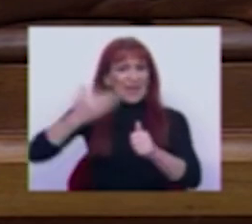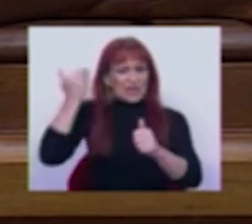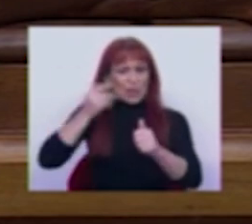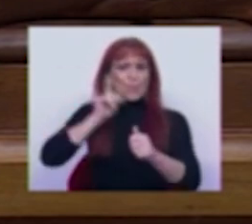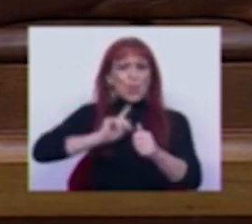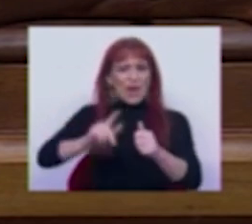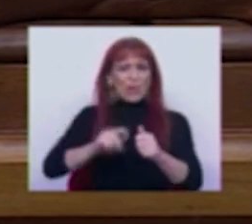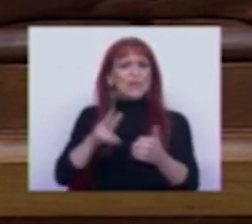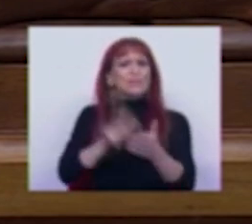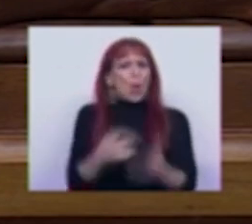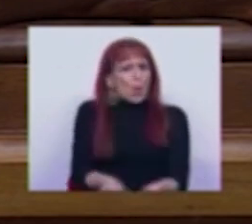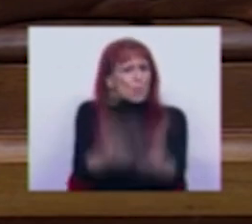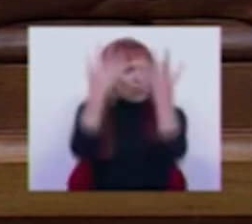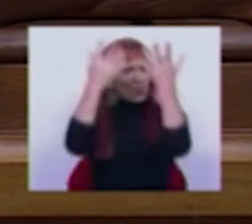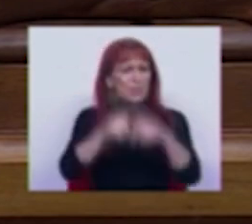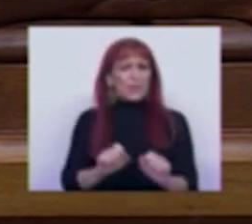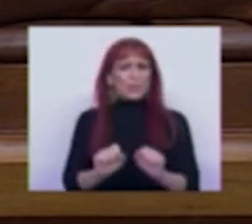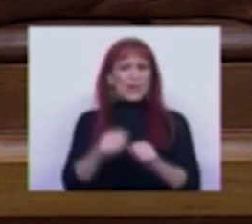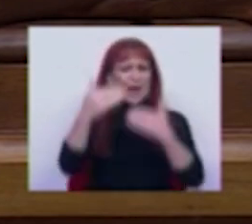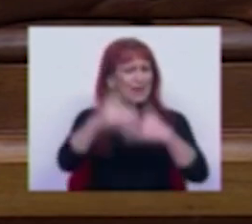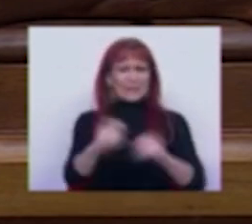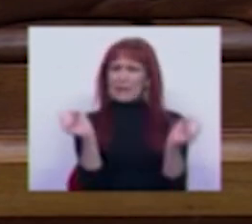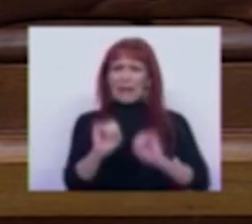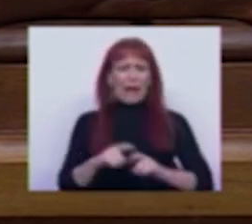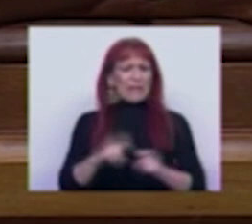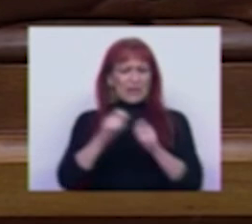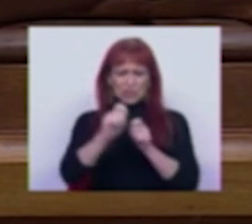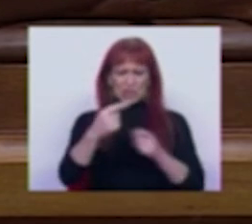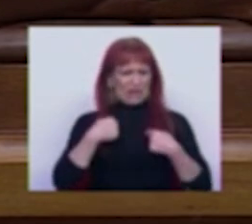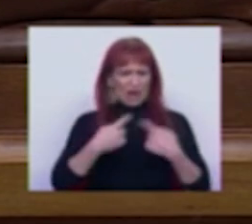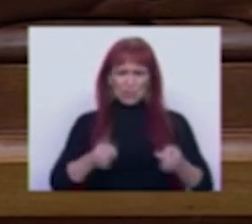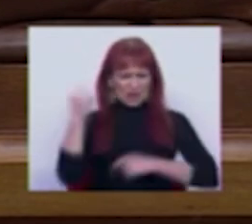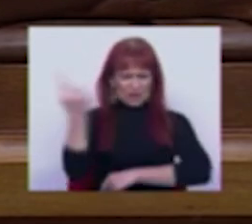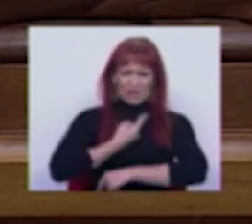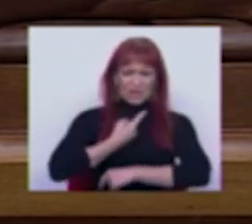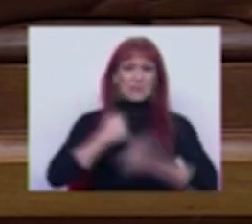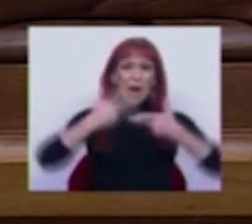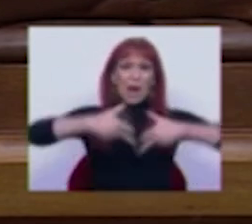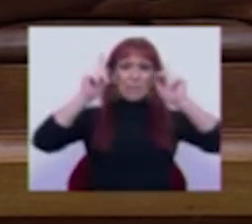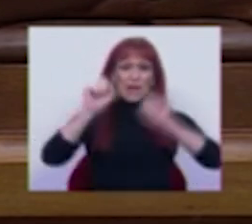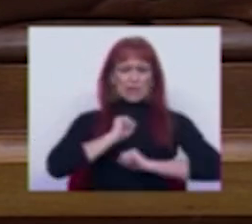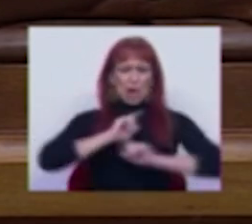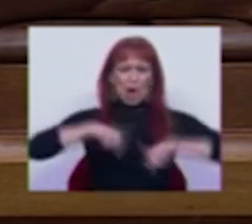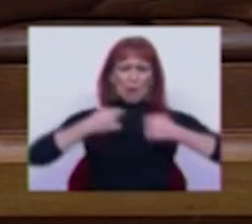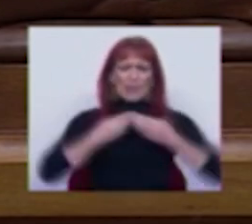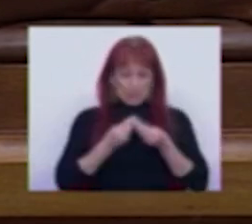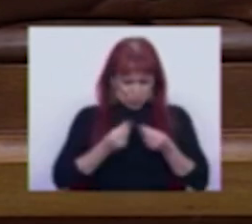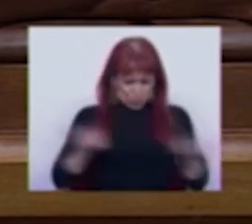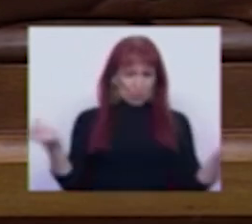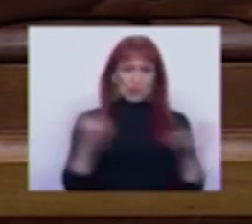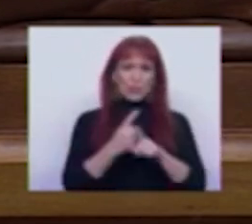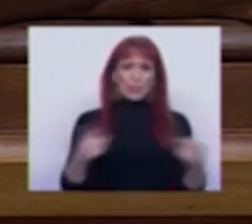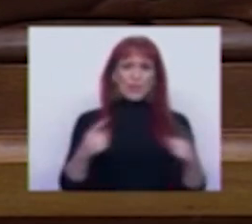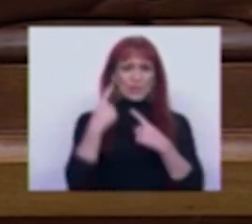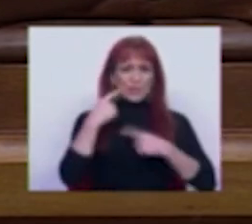mulheres seja esta realidade. Que nada nos limite, que nada nos defina, que nada nos sujeite, que a liberdade seja a nossa própria substância, já que